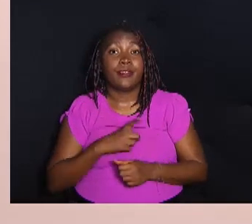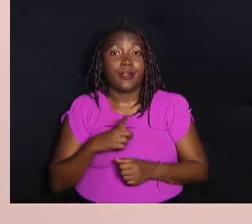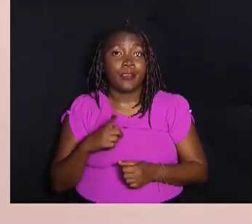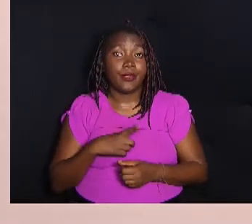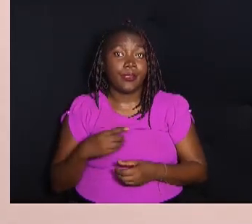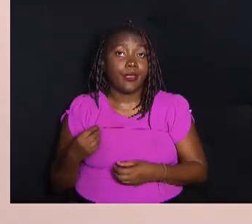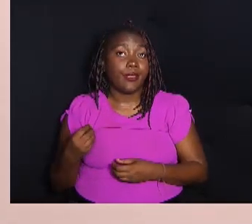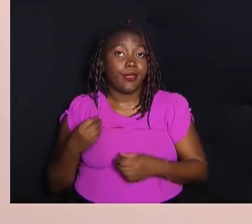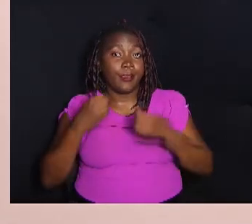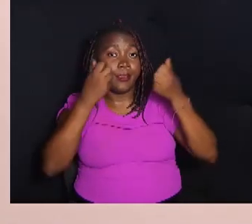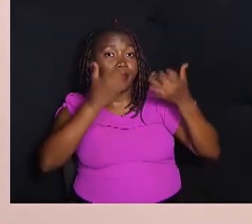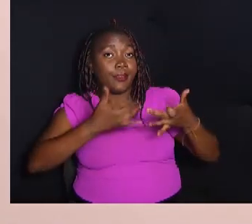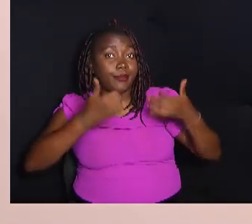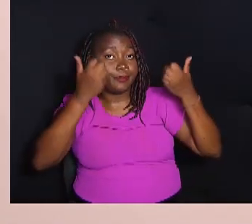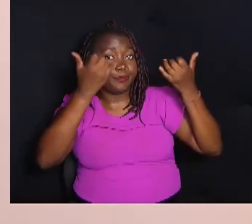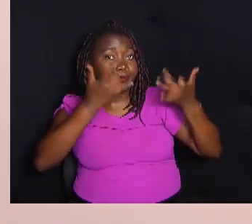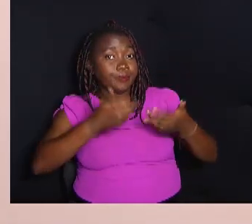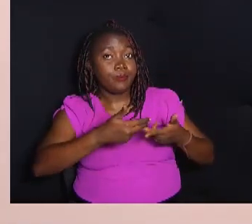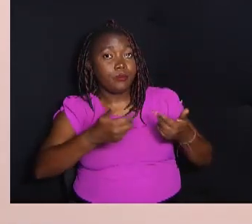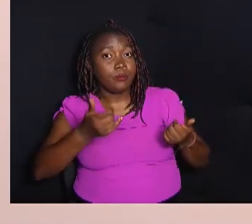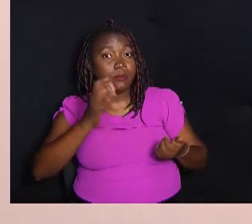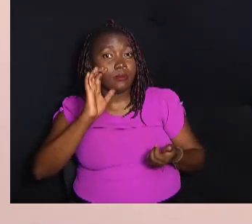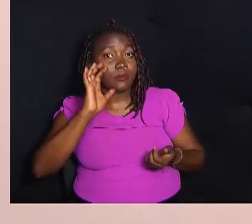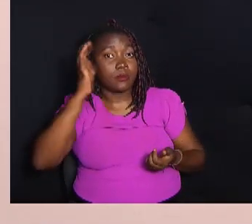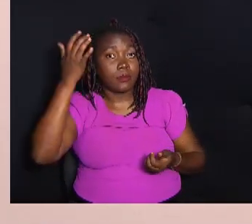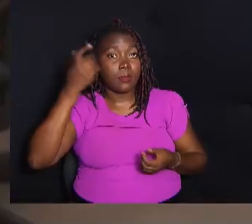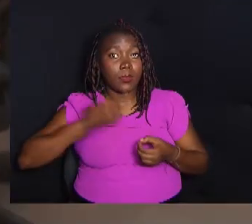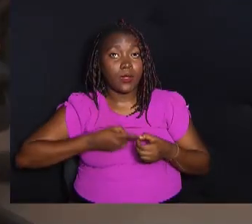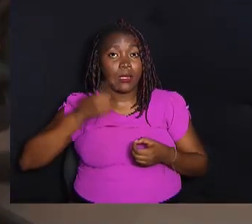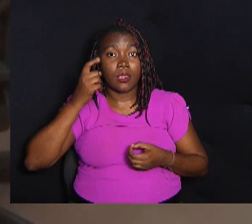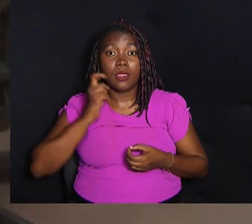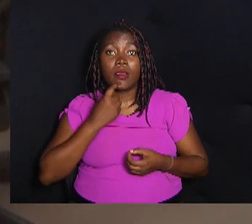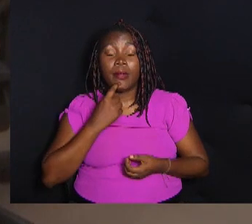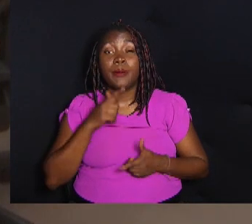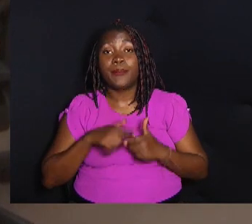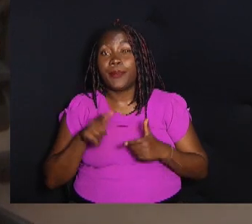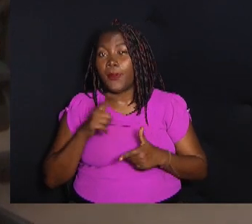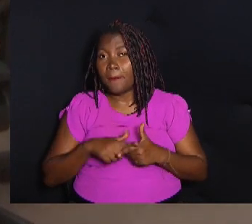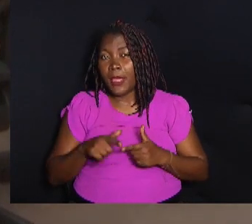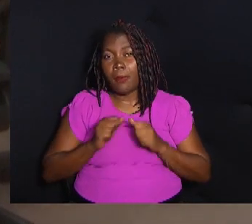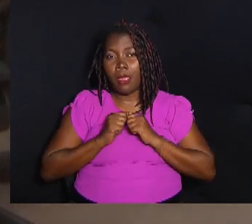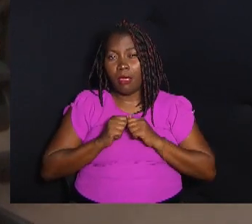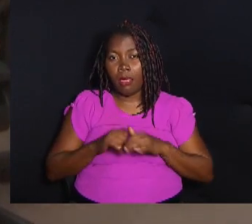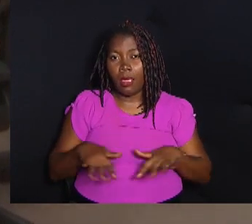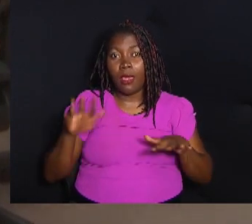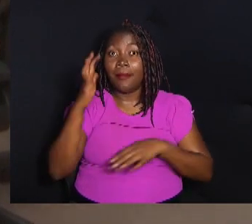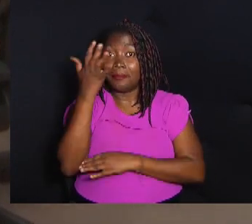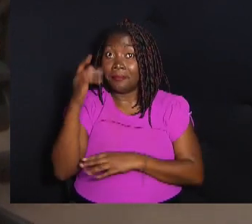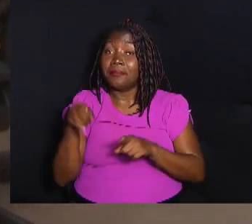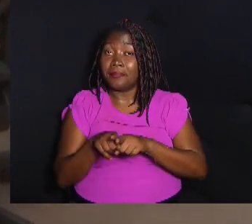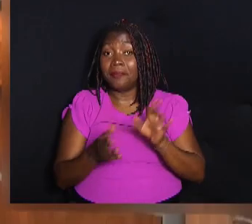algumas explicações por aquilo que estava acontecendo no município de Campinas problemas de contaminação ambiental também foram